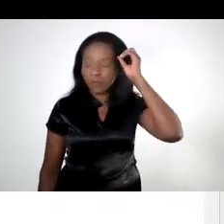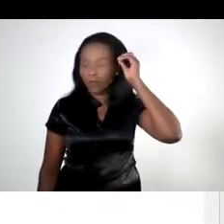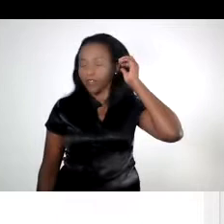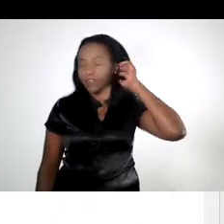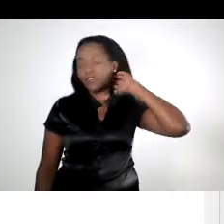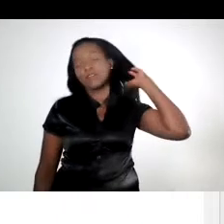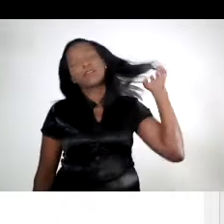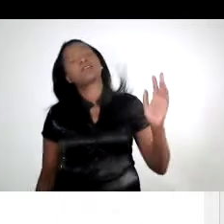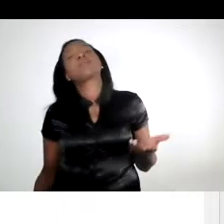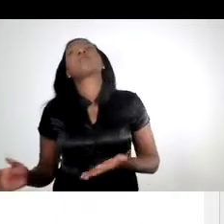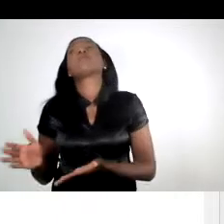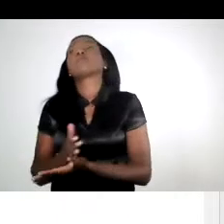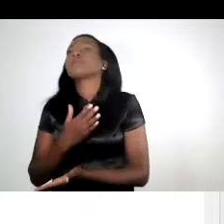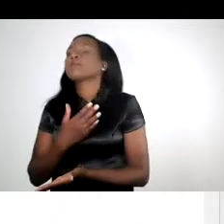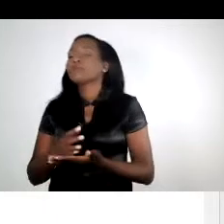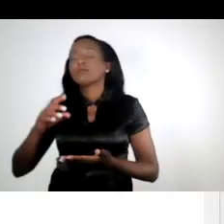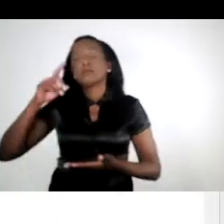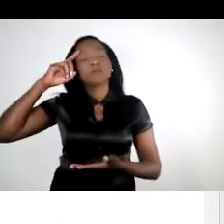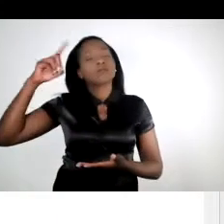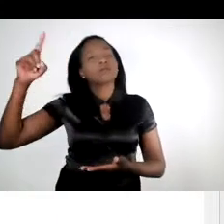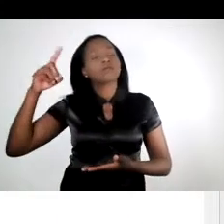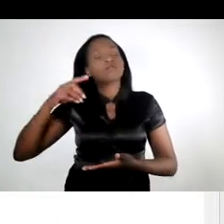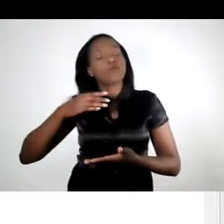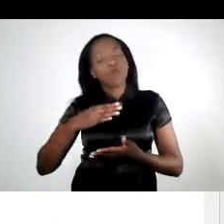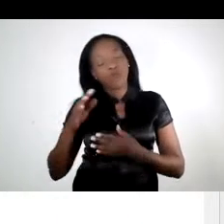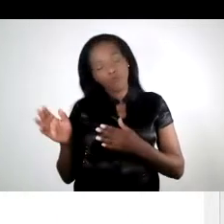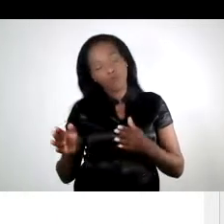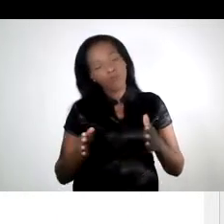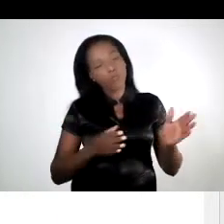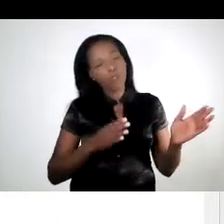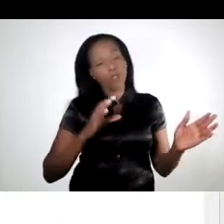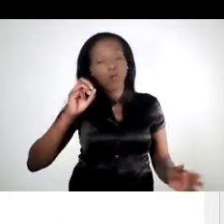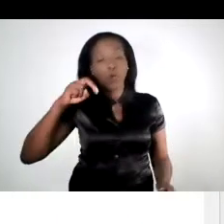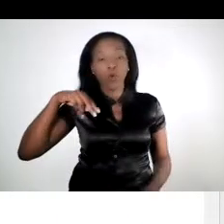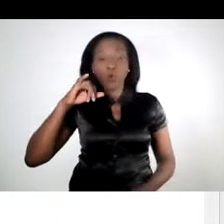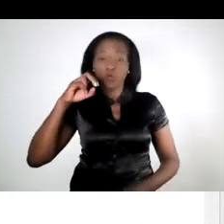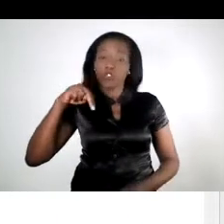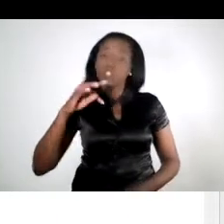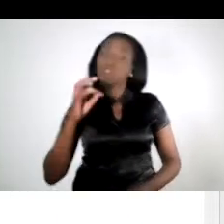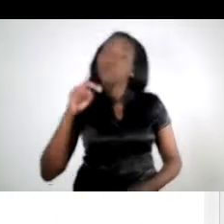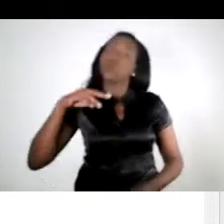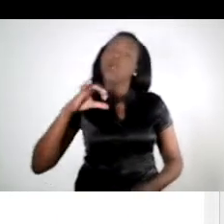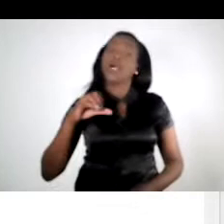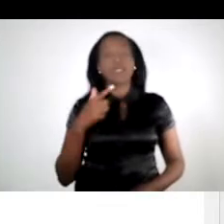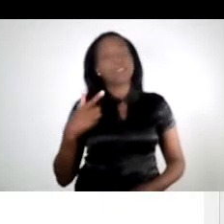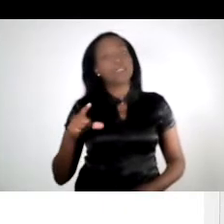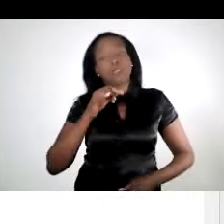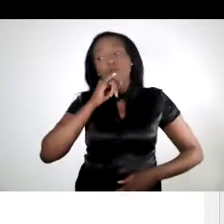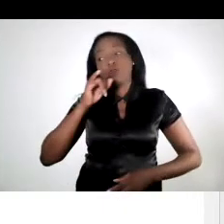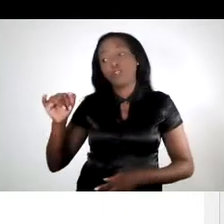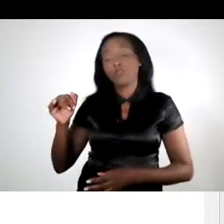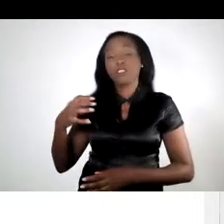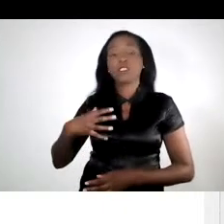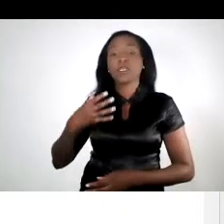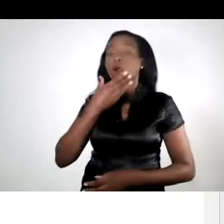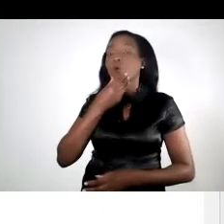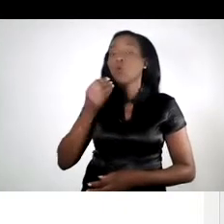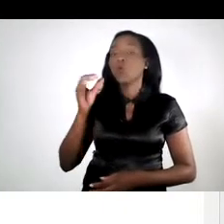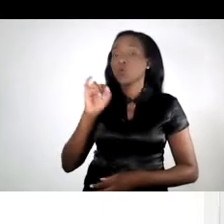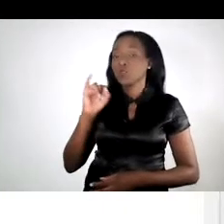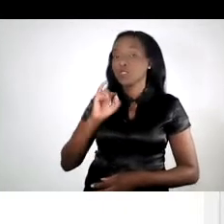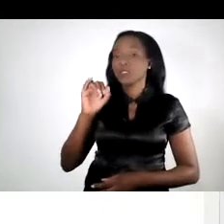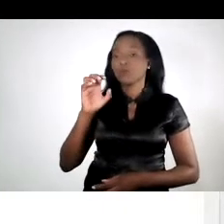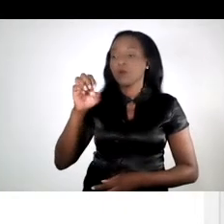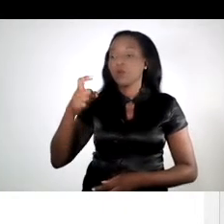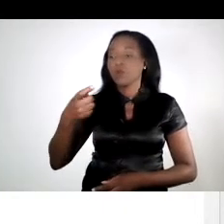Alguns dias se passaram. Continuação foi dar uma notícia para seu irmão Êxodo. Meu